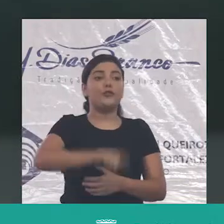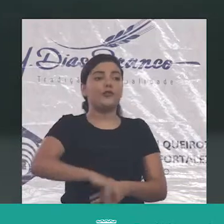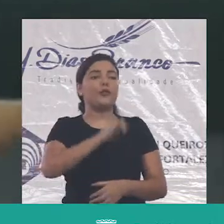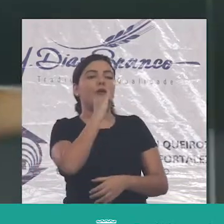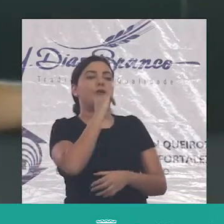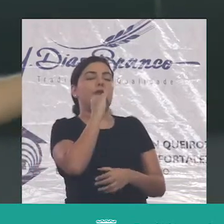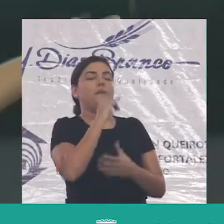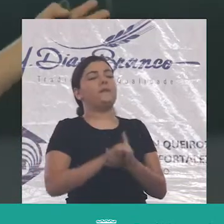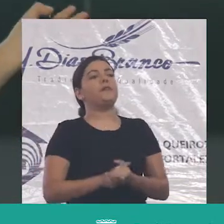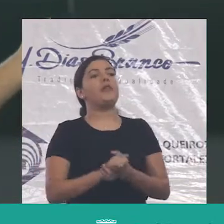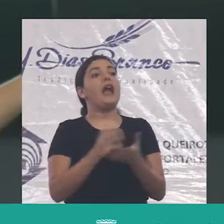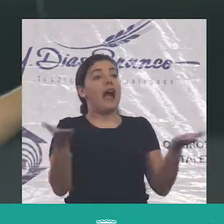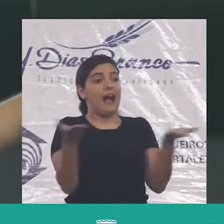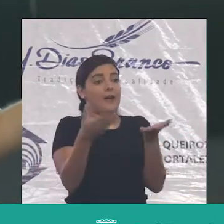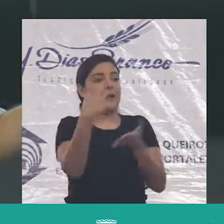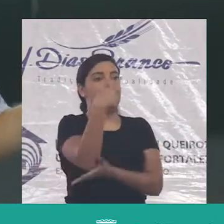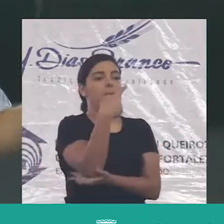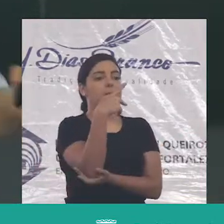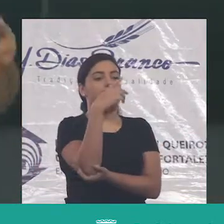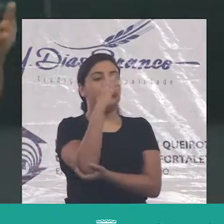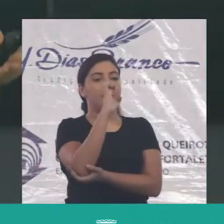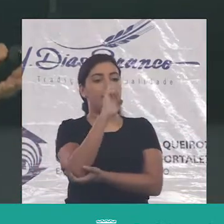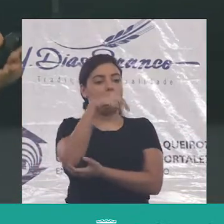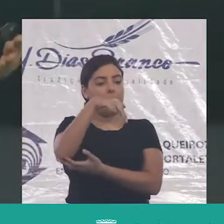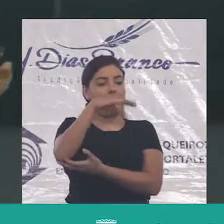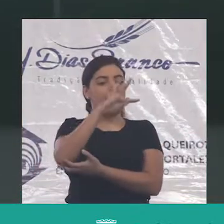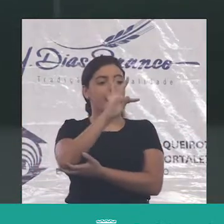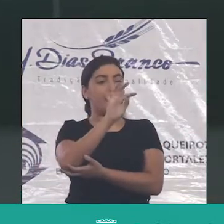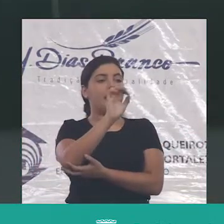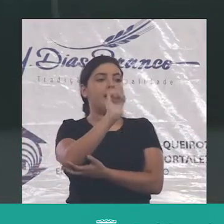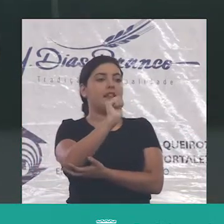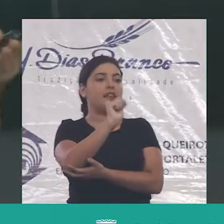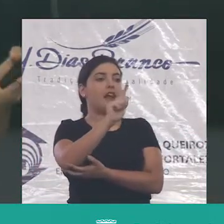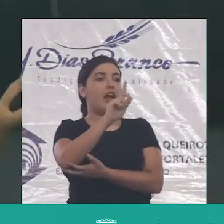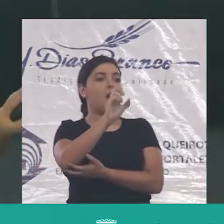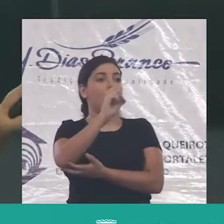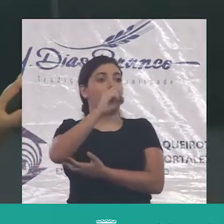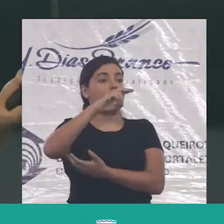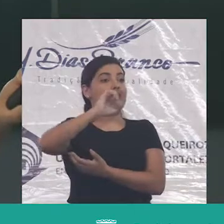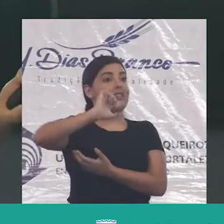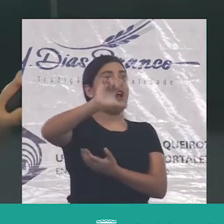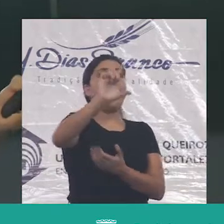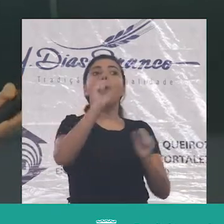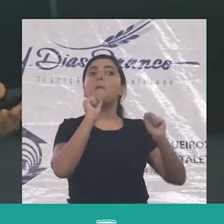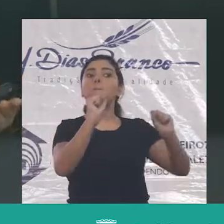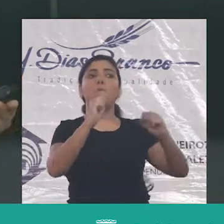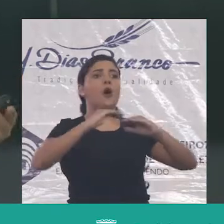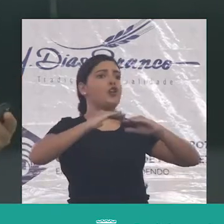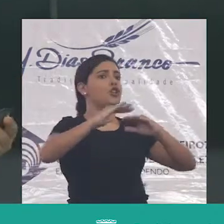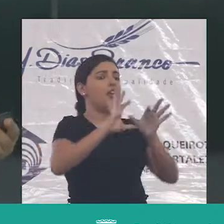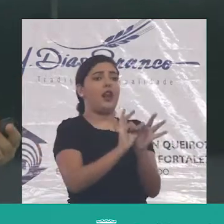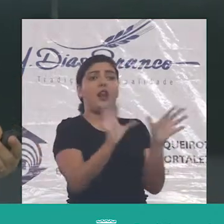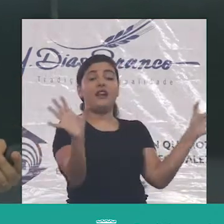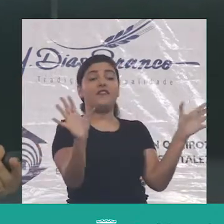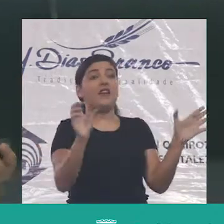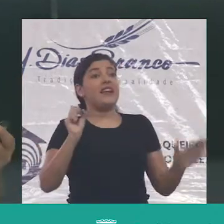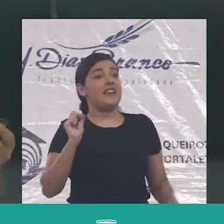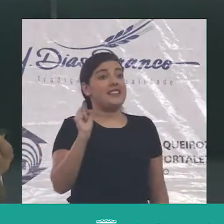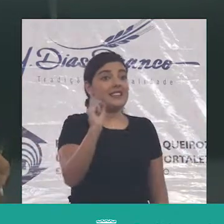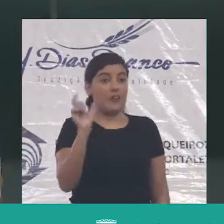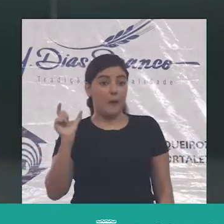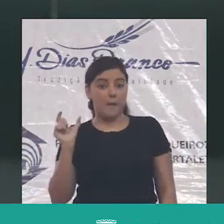prisma pentagonal. A base pode ser qualquer pentágono. Mas quando eu digo